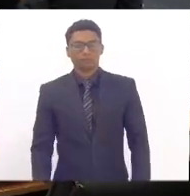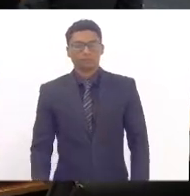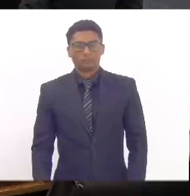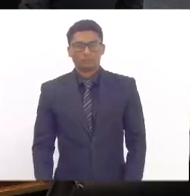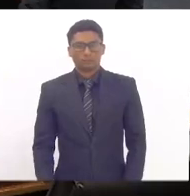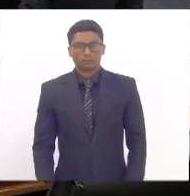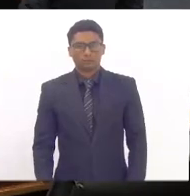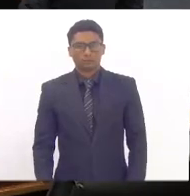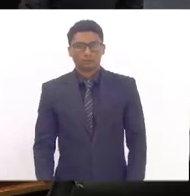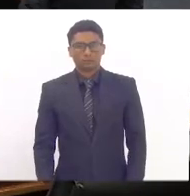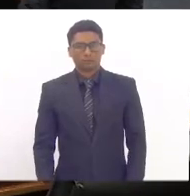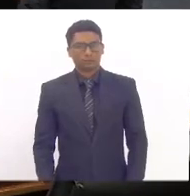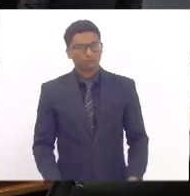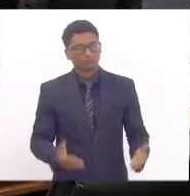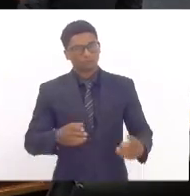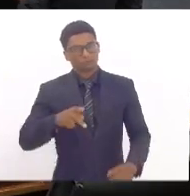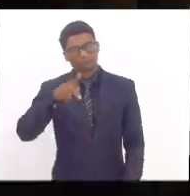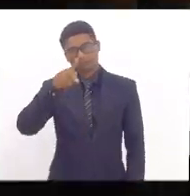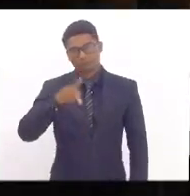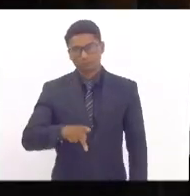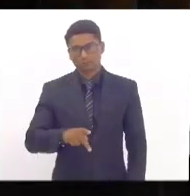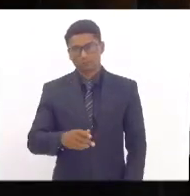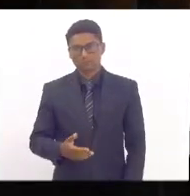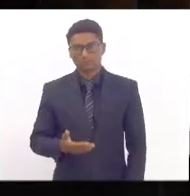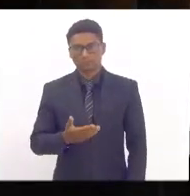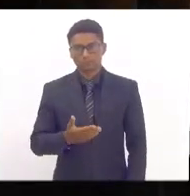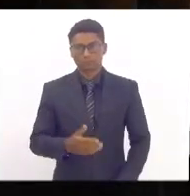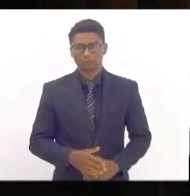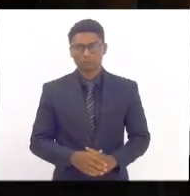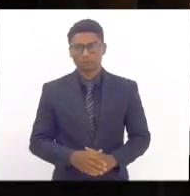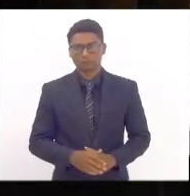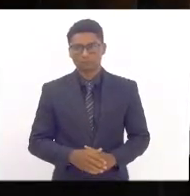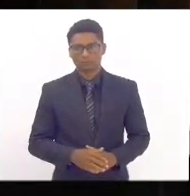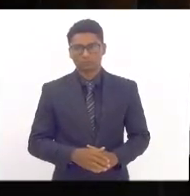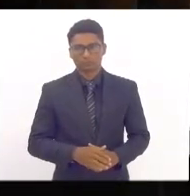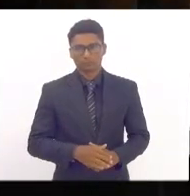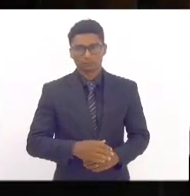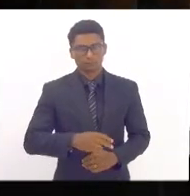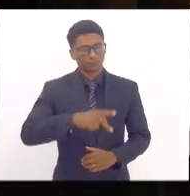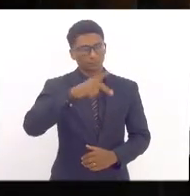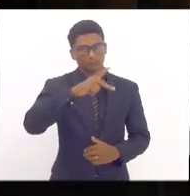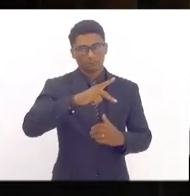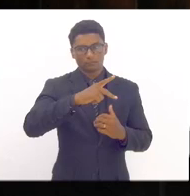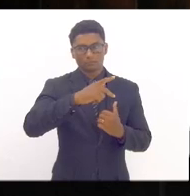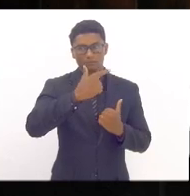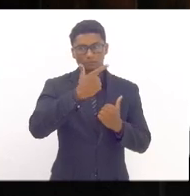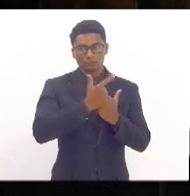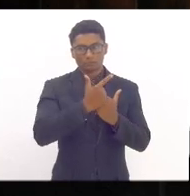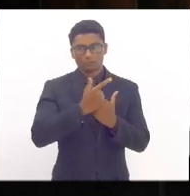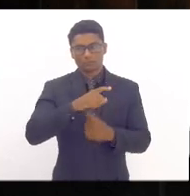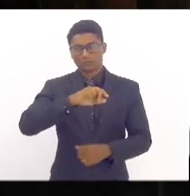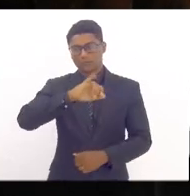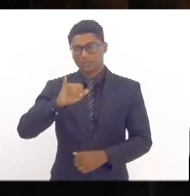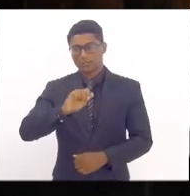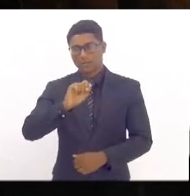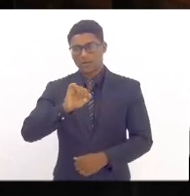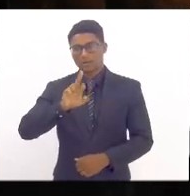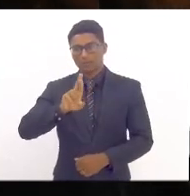Senhor presidente, em exercício, vice-presidente Jair